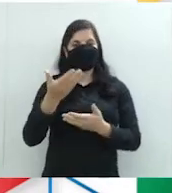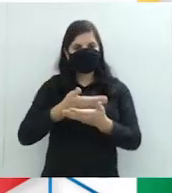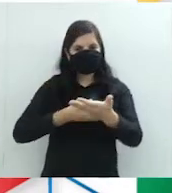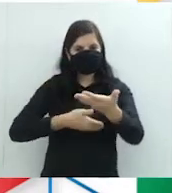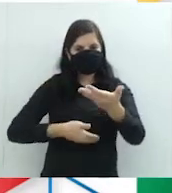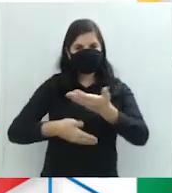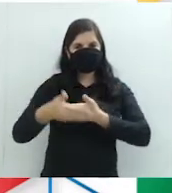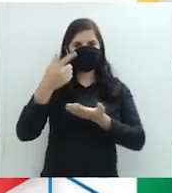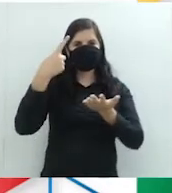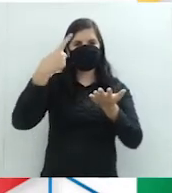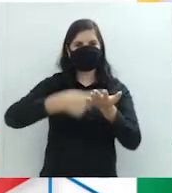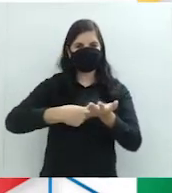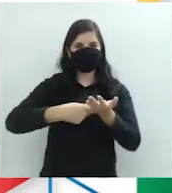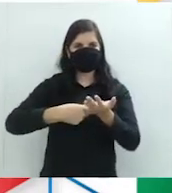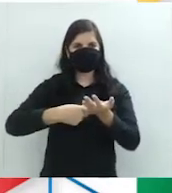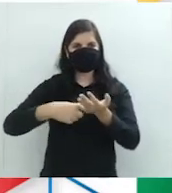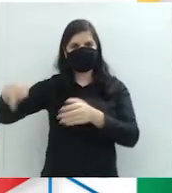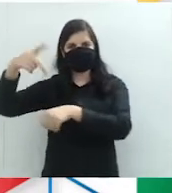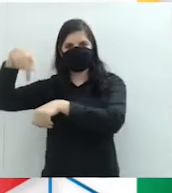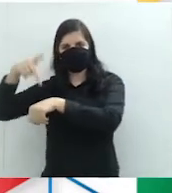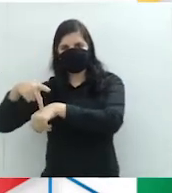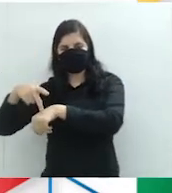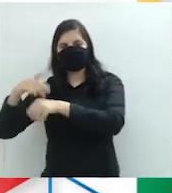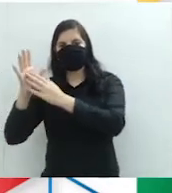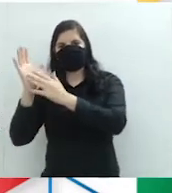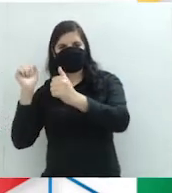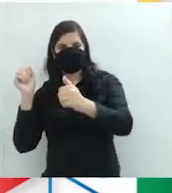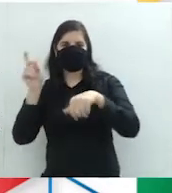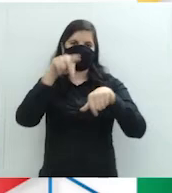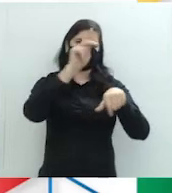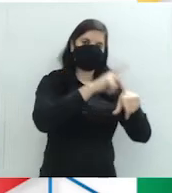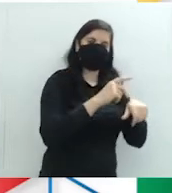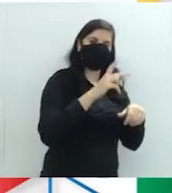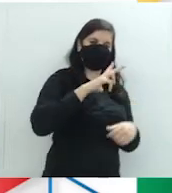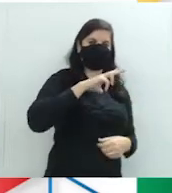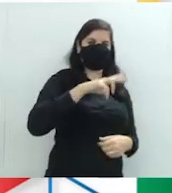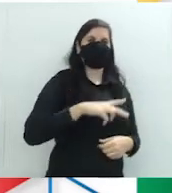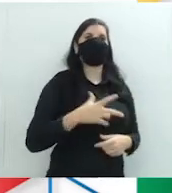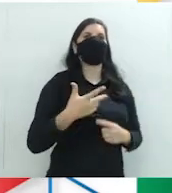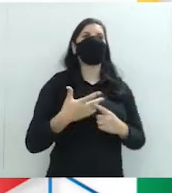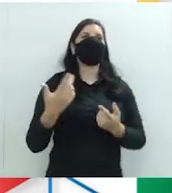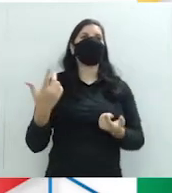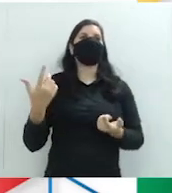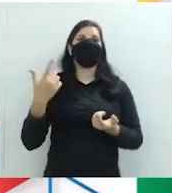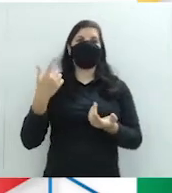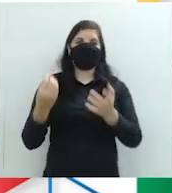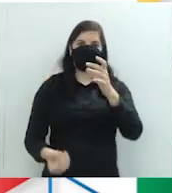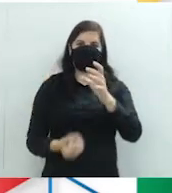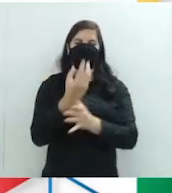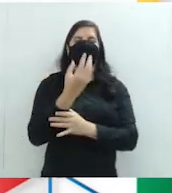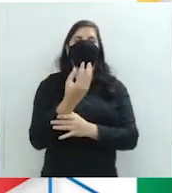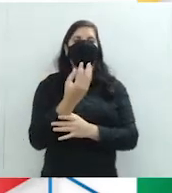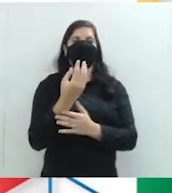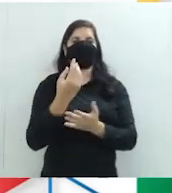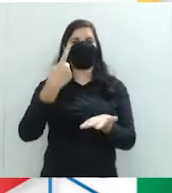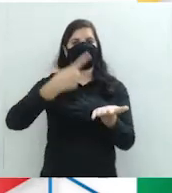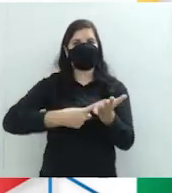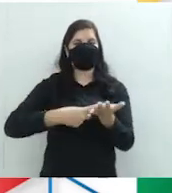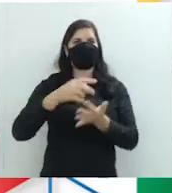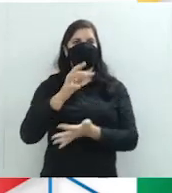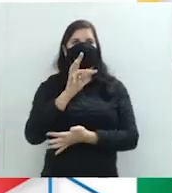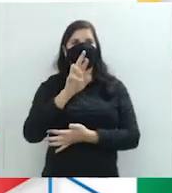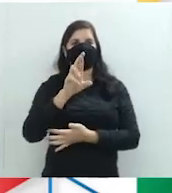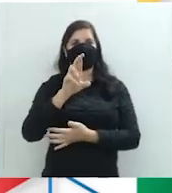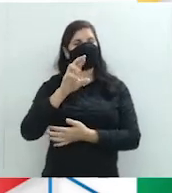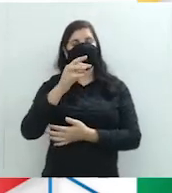um acordo entre os dois países, que firmaram o quê? O Tratado de Tordesilhas em